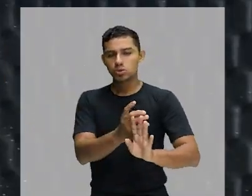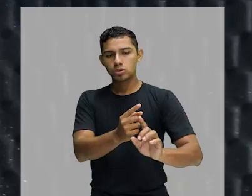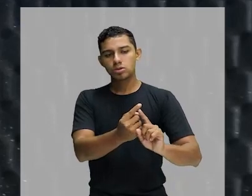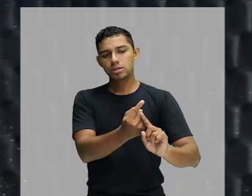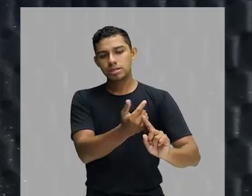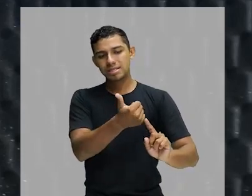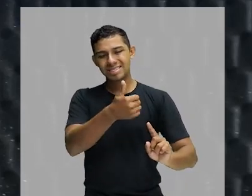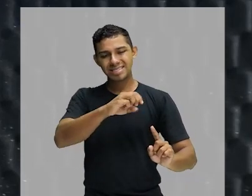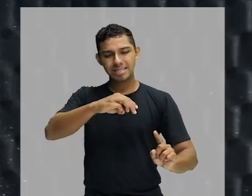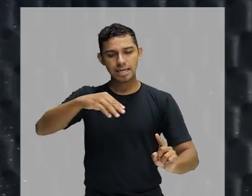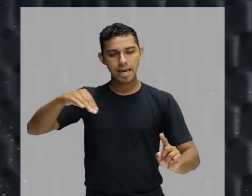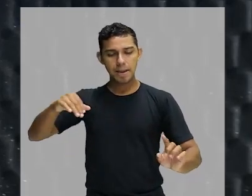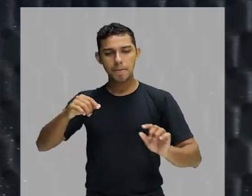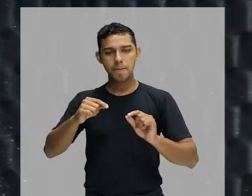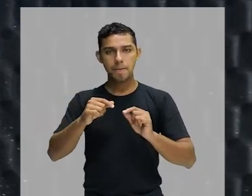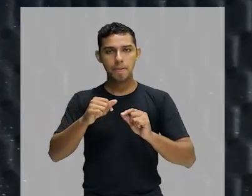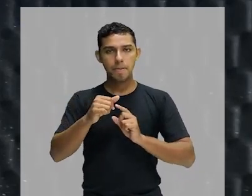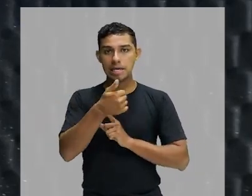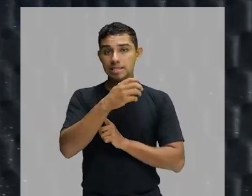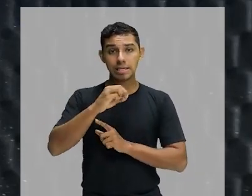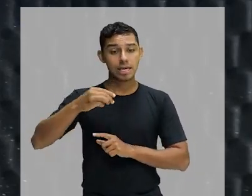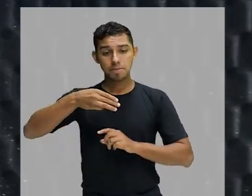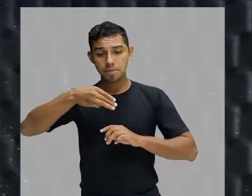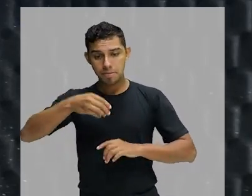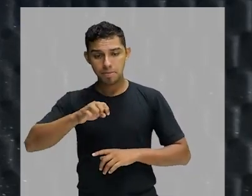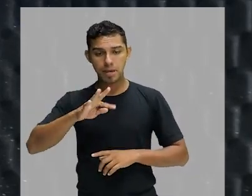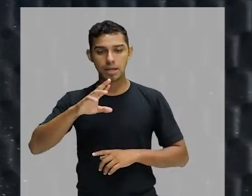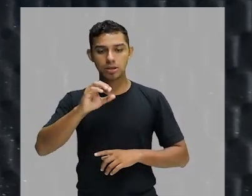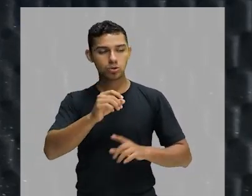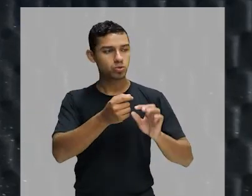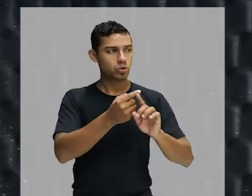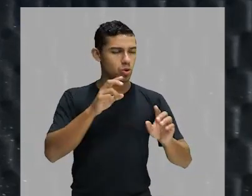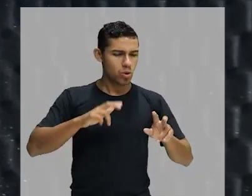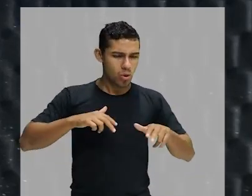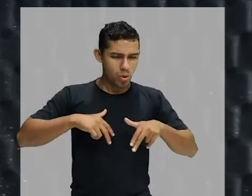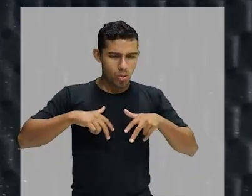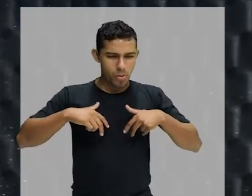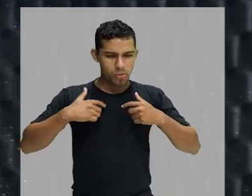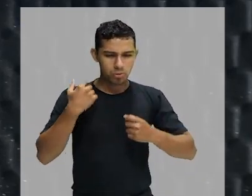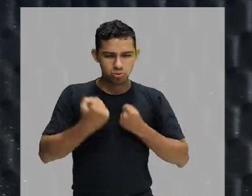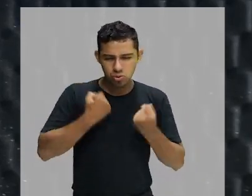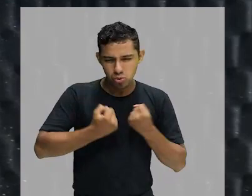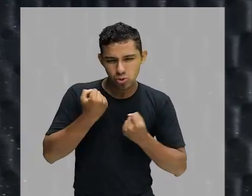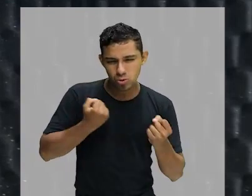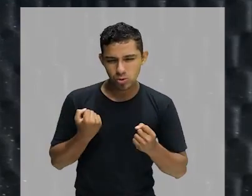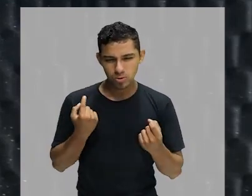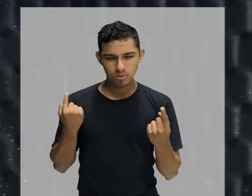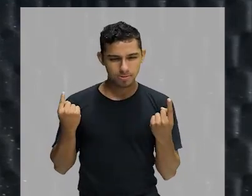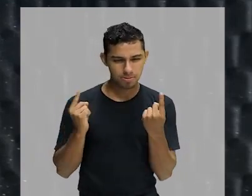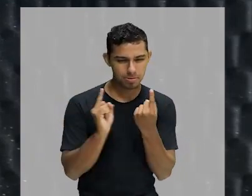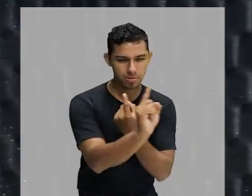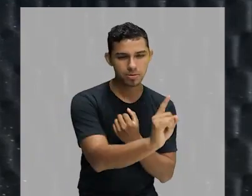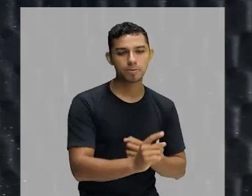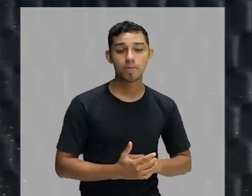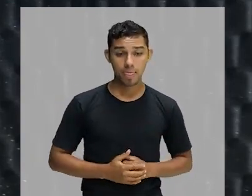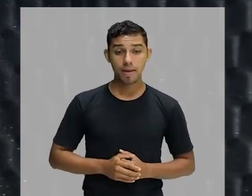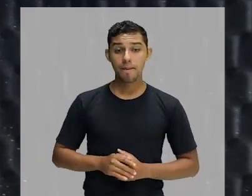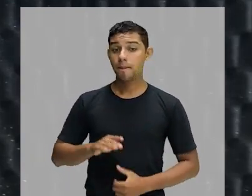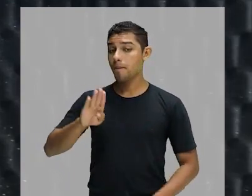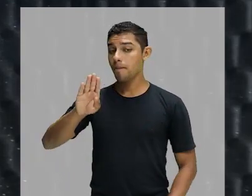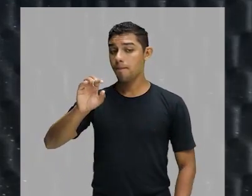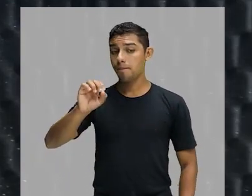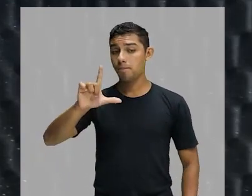que tinha vencido nos Jogos de Pequim devido ao doping de um dos seus atletas, o Nestor Carter. Percebam, o Usain Bolt ele tinha